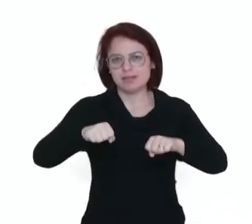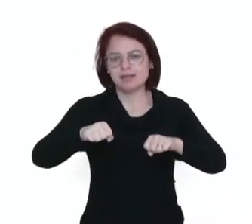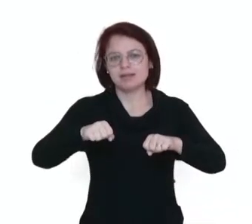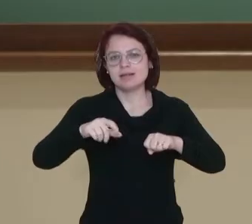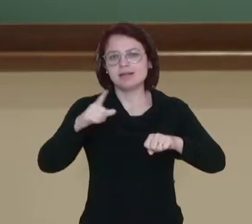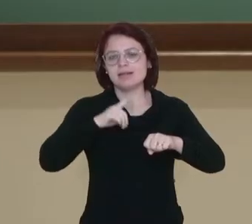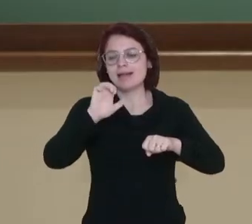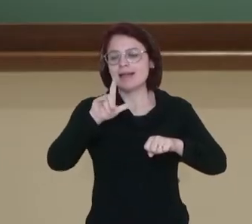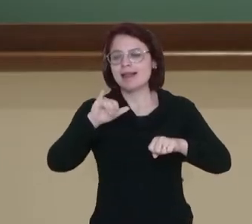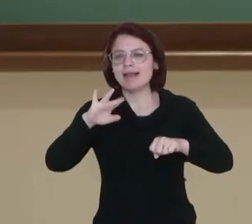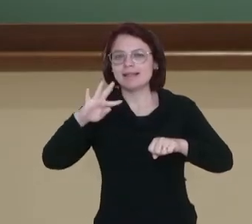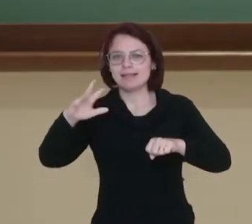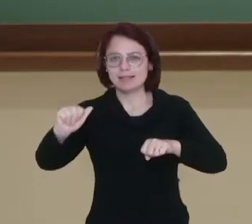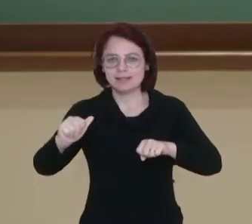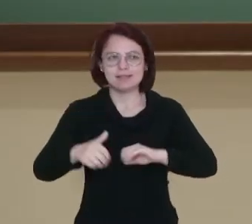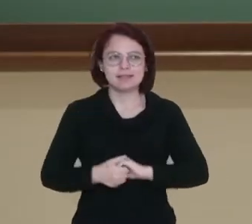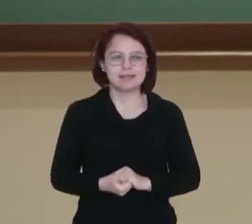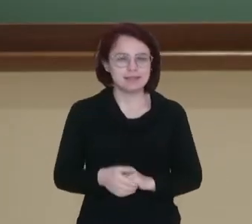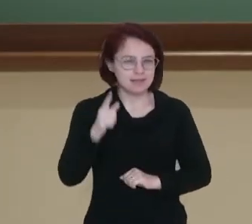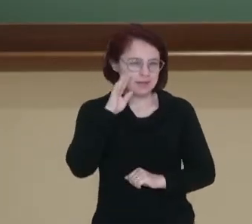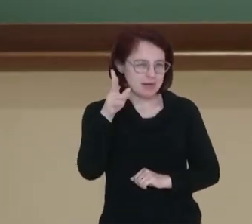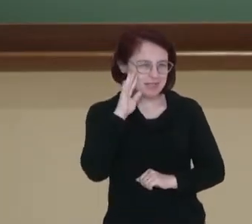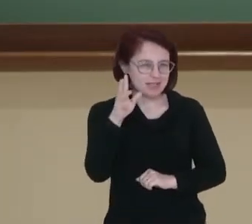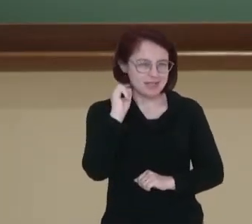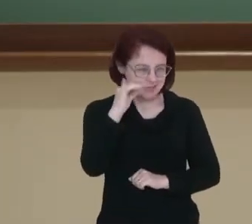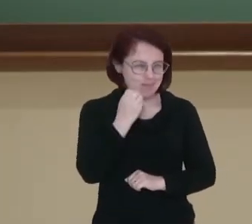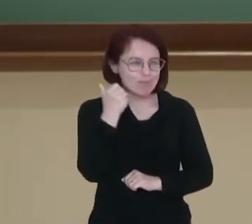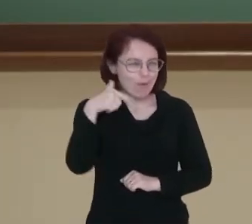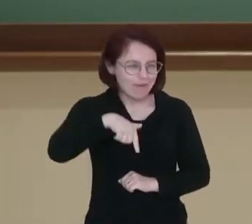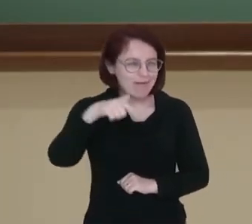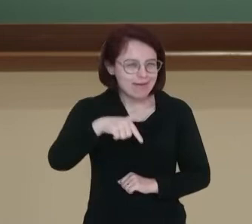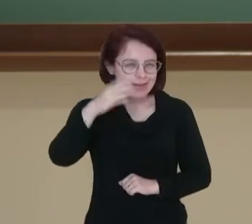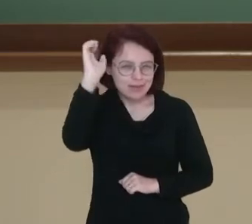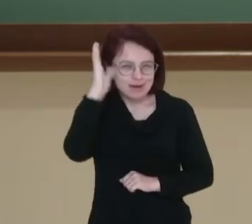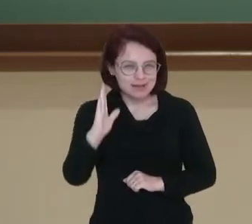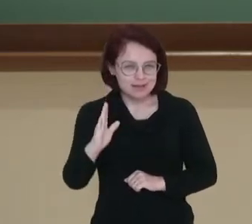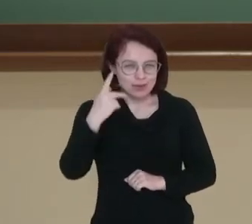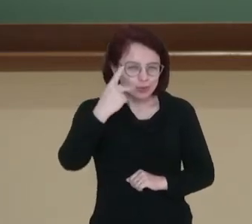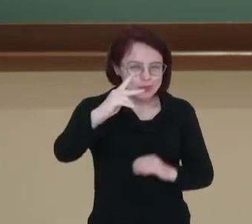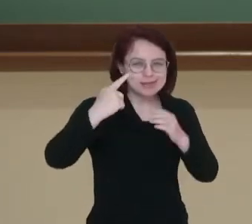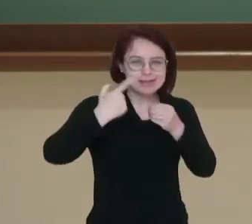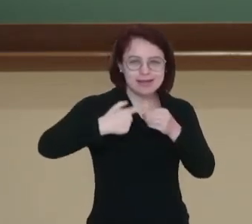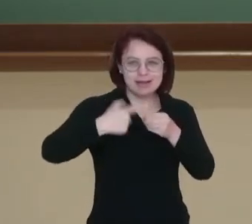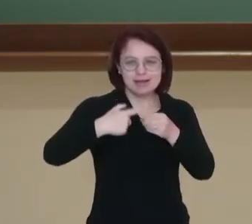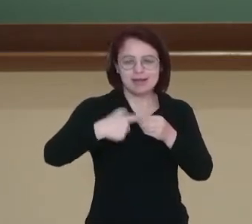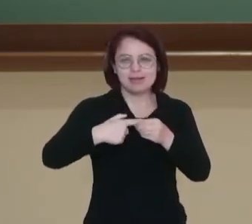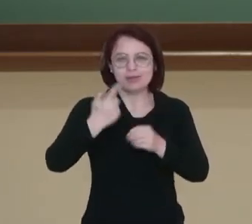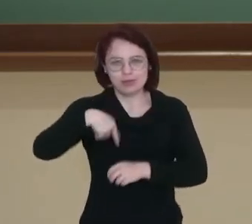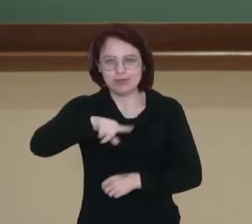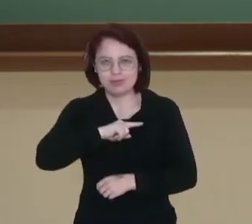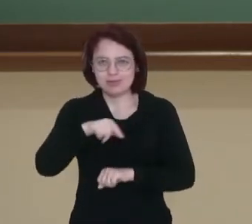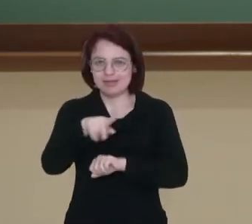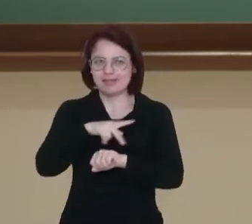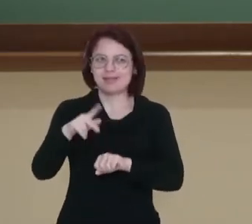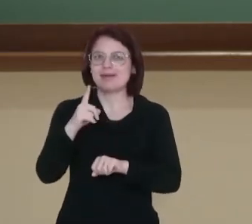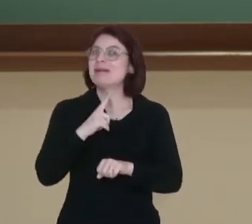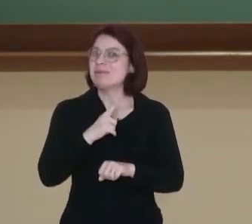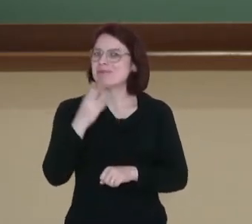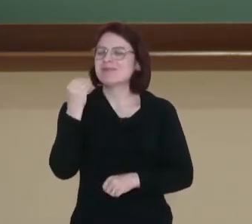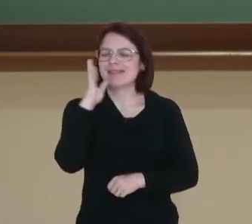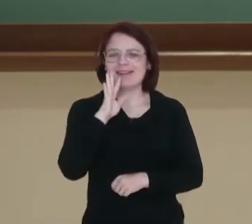elétrica. Olha que interessante, imagina se isso fosse feito aqui, né? Na sua cidade ou em nosso país, seria muito